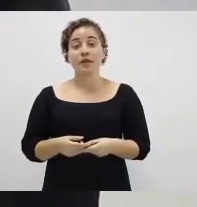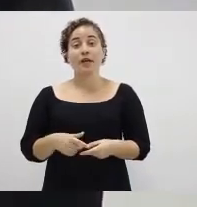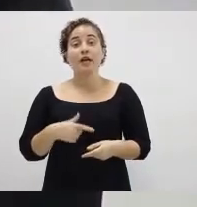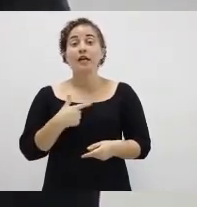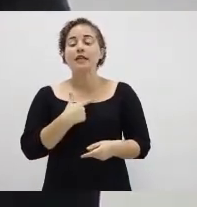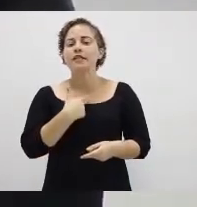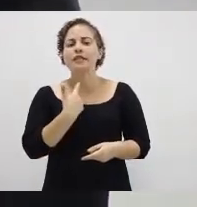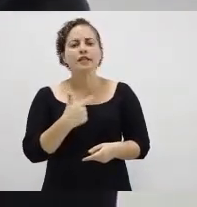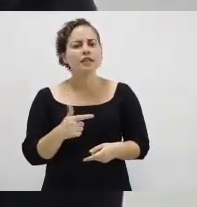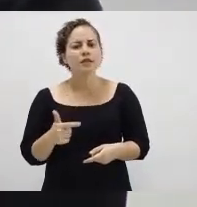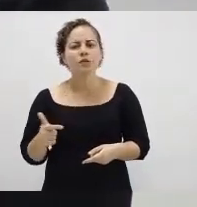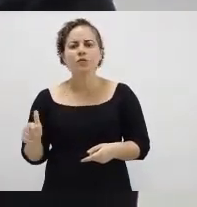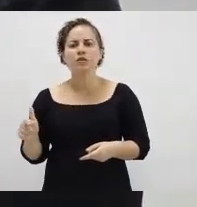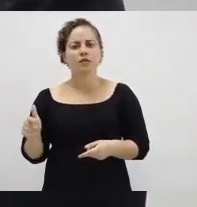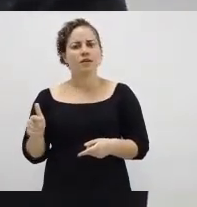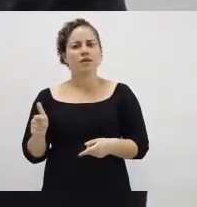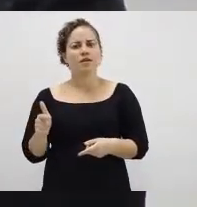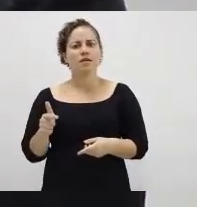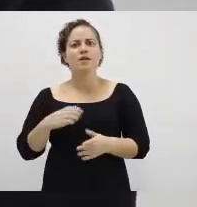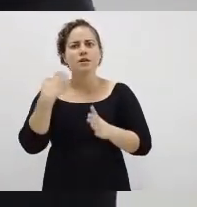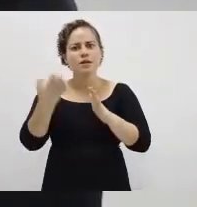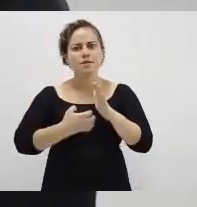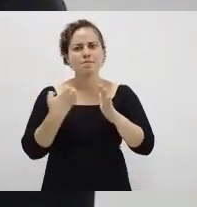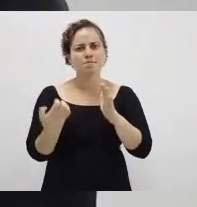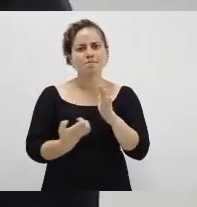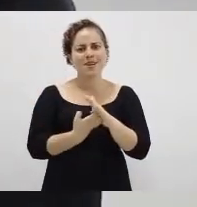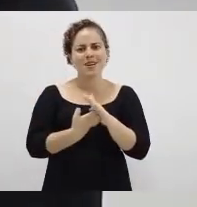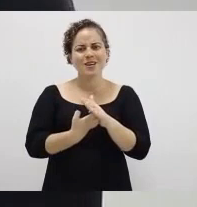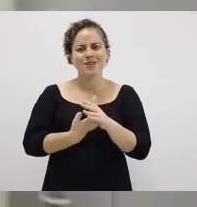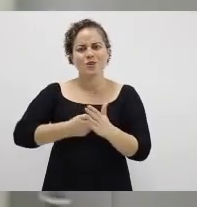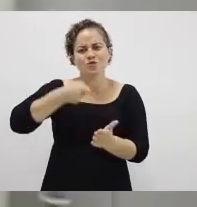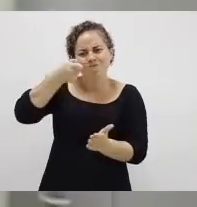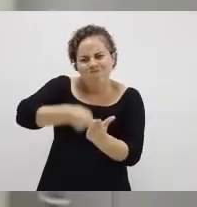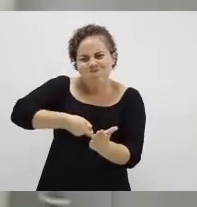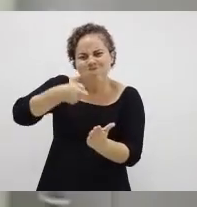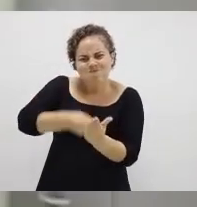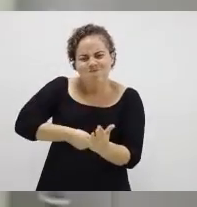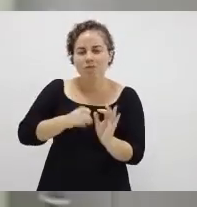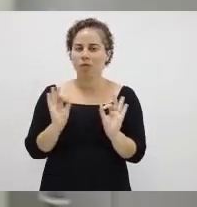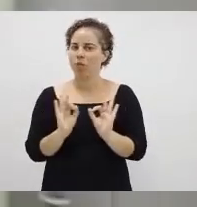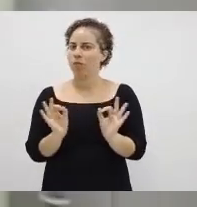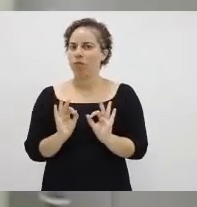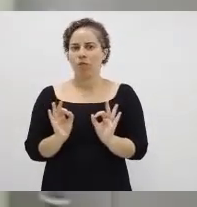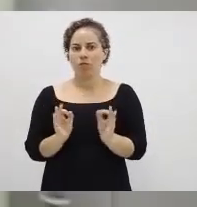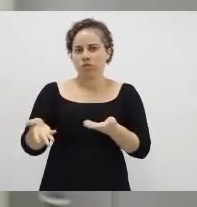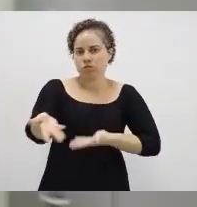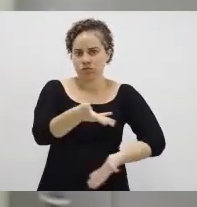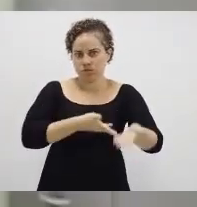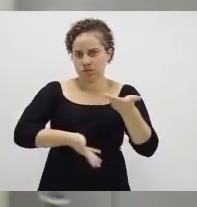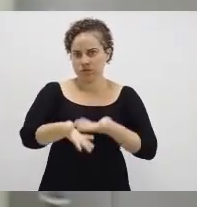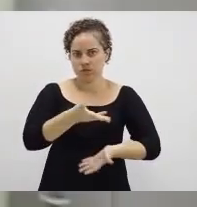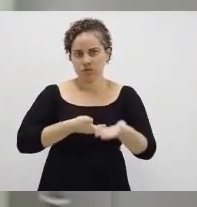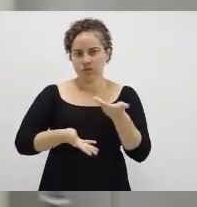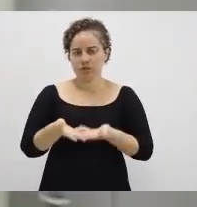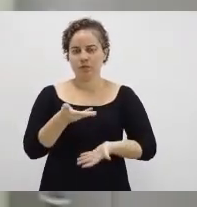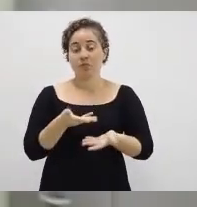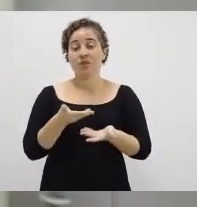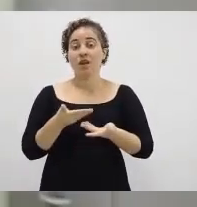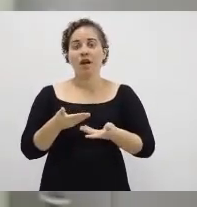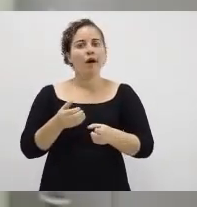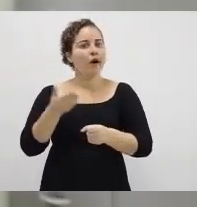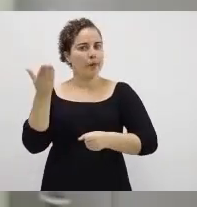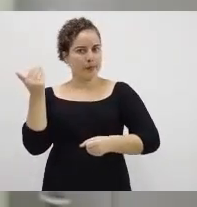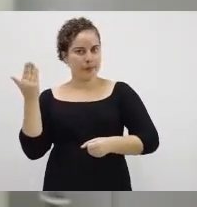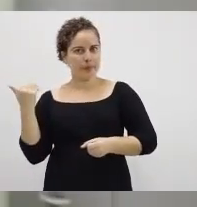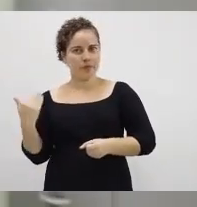existam abusos nem das empresas, nem dos consumidores. E aí, por exemplo, há alguns anos atrás o governo